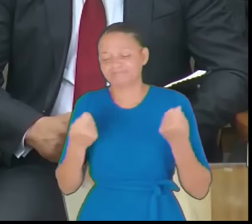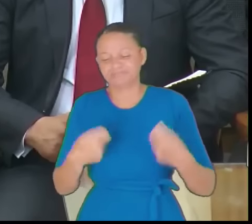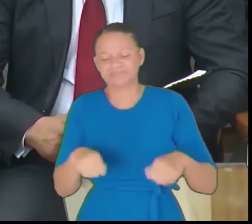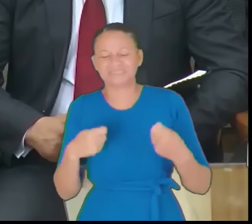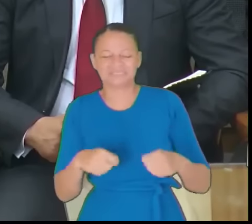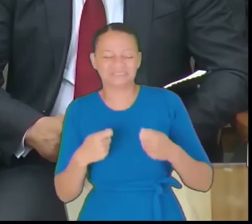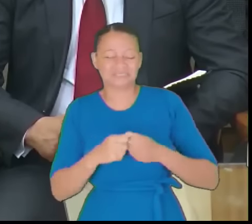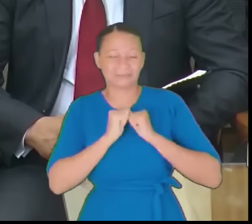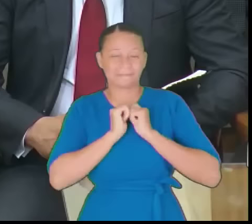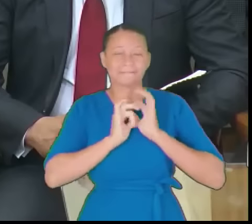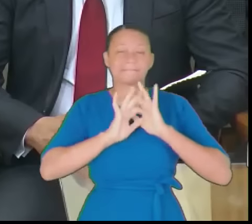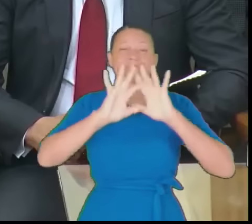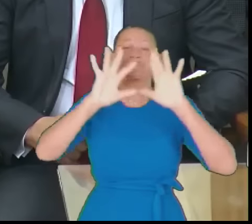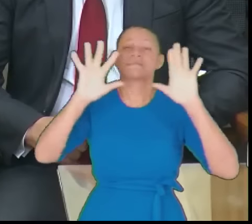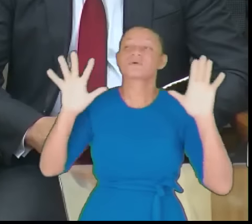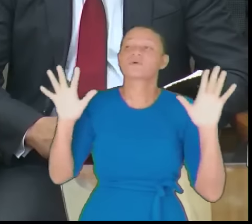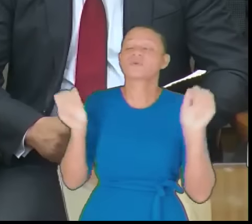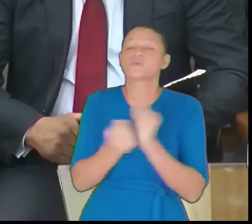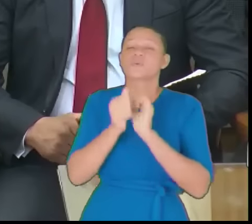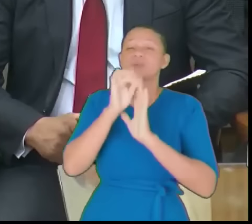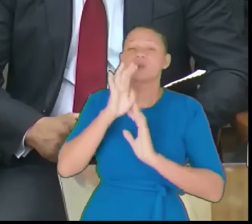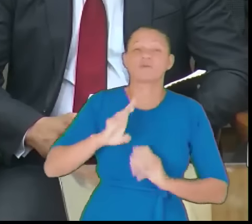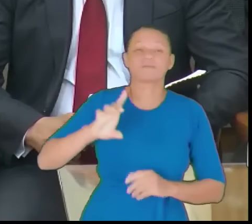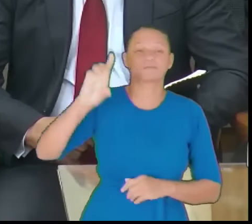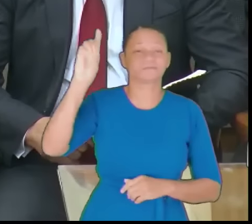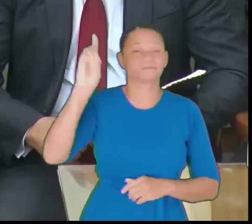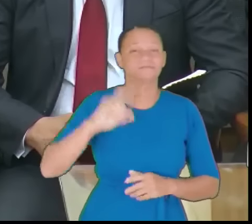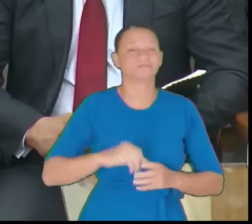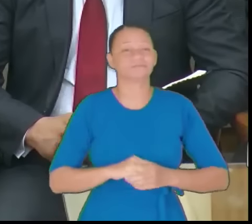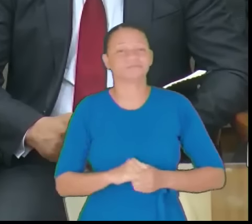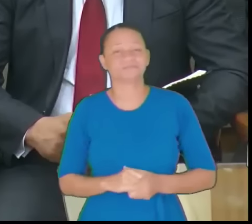da glória de Deus.